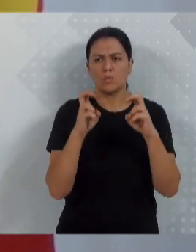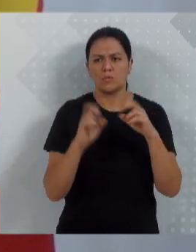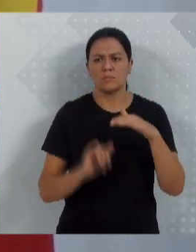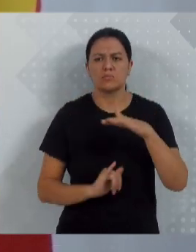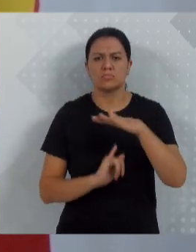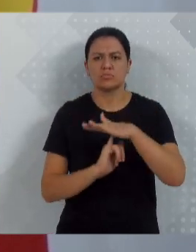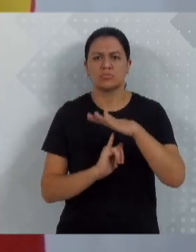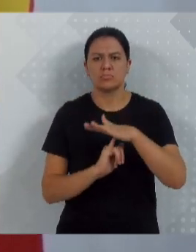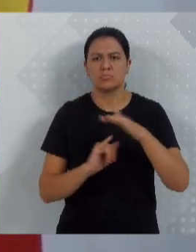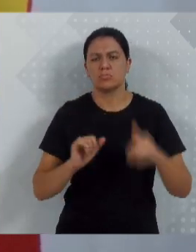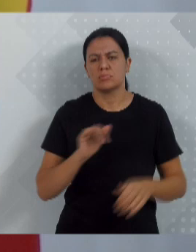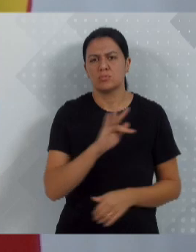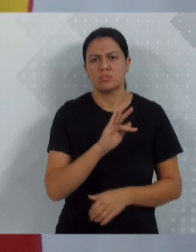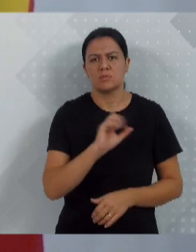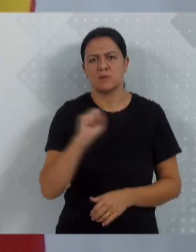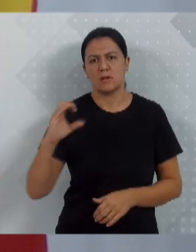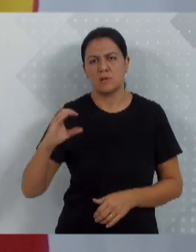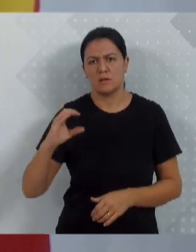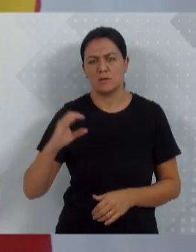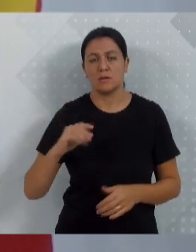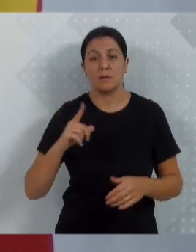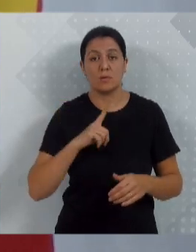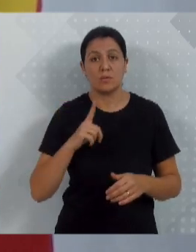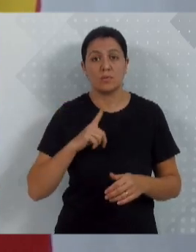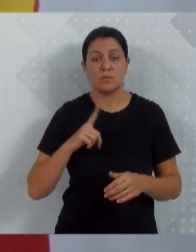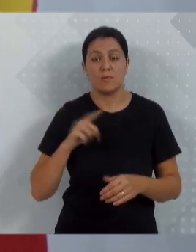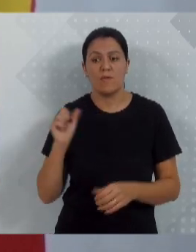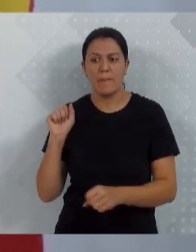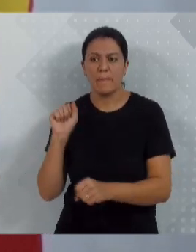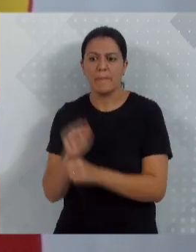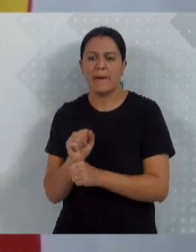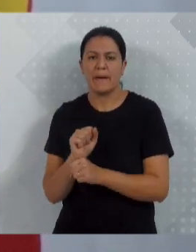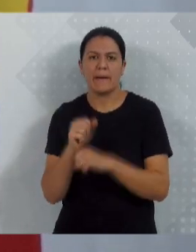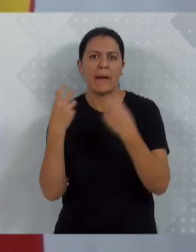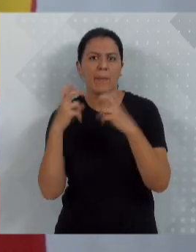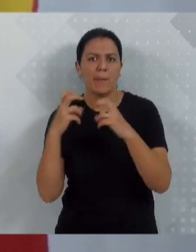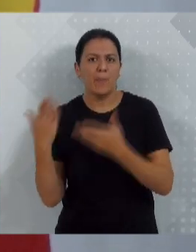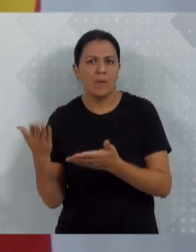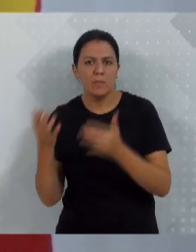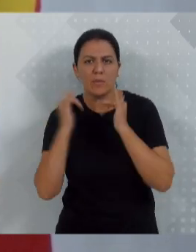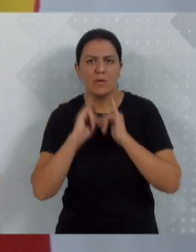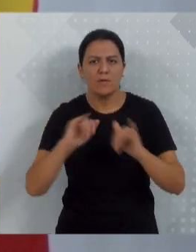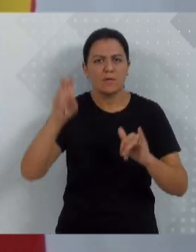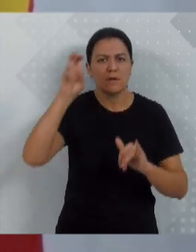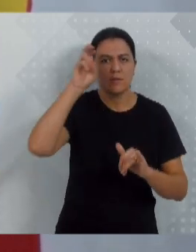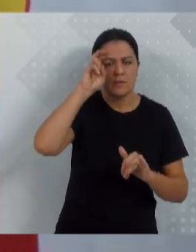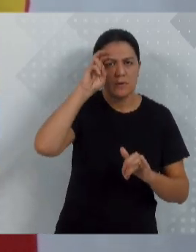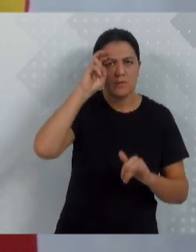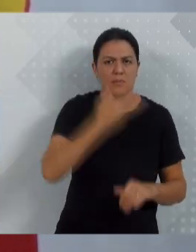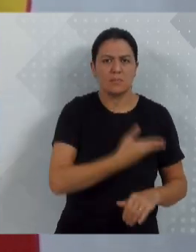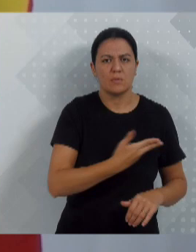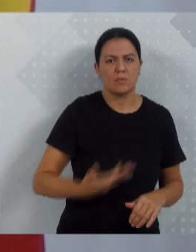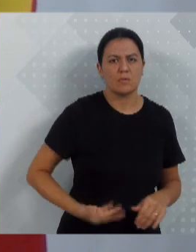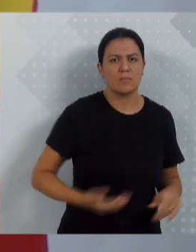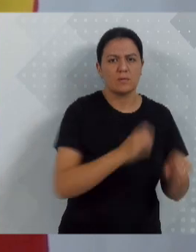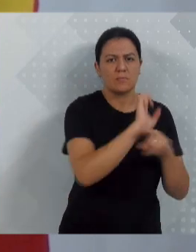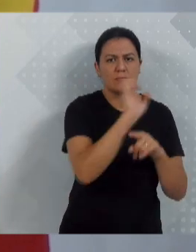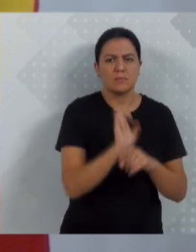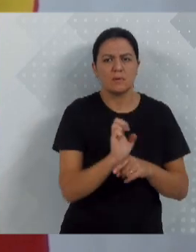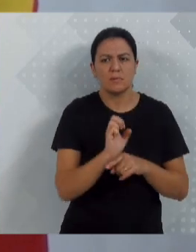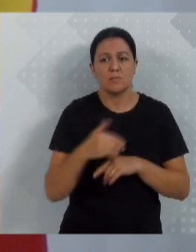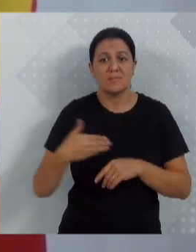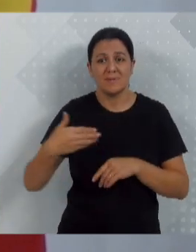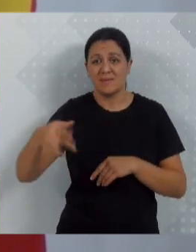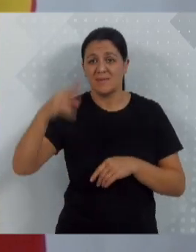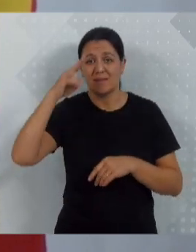de Santa Catarina. Quando a gente teve o corte anunciado numa quinta-feira, né, pelo governo do estado, e logo na sequência, na segunda-feira, já não